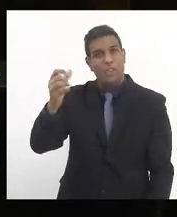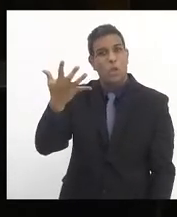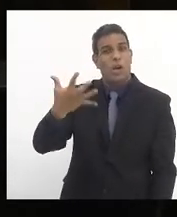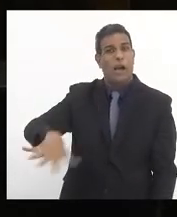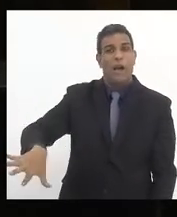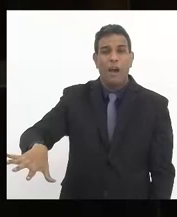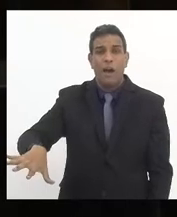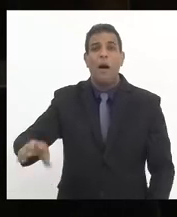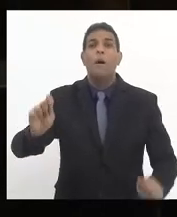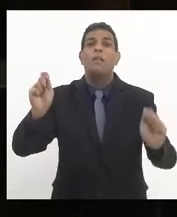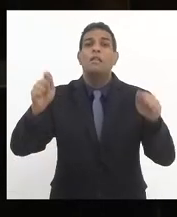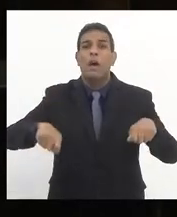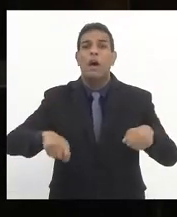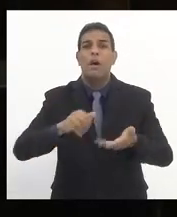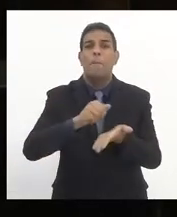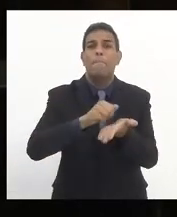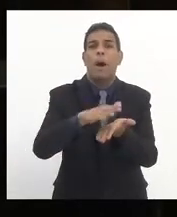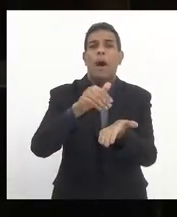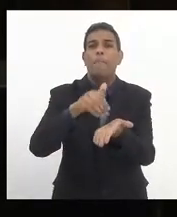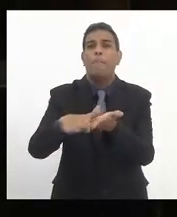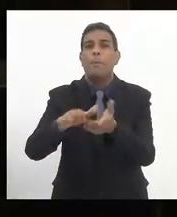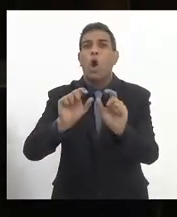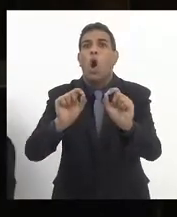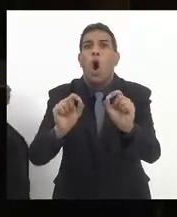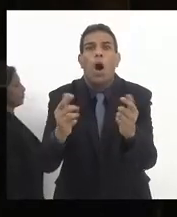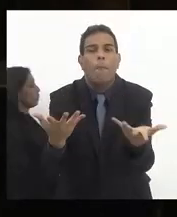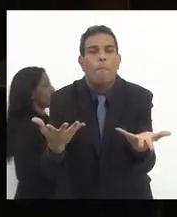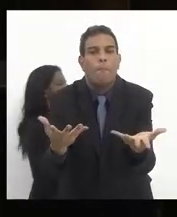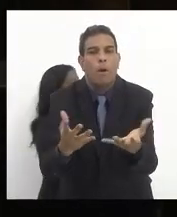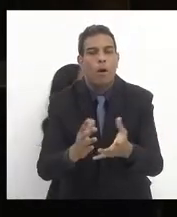vacinarem poderão ser demitidos. Agora, veja,